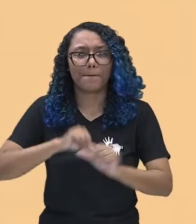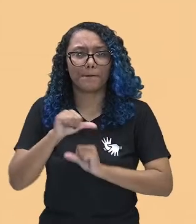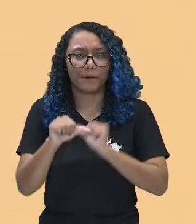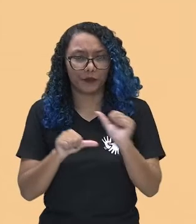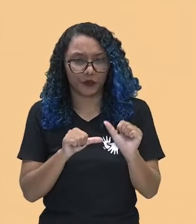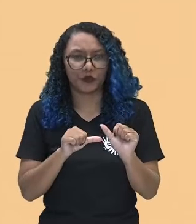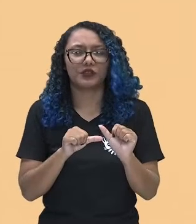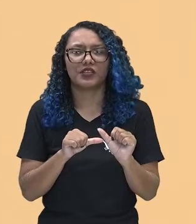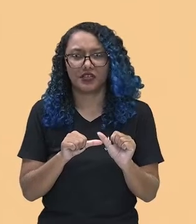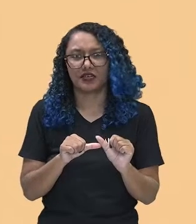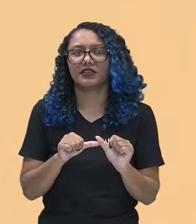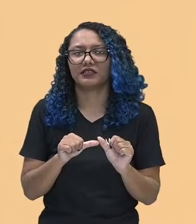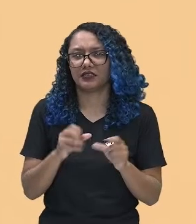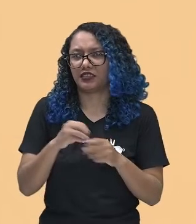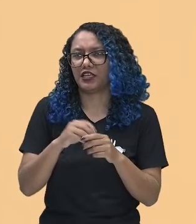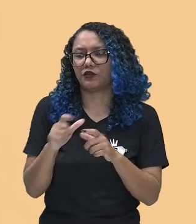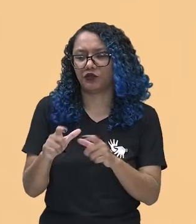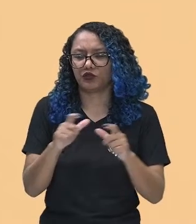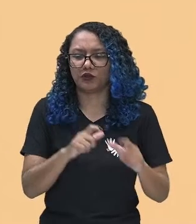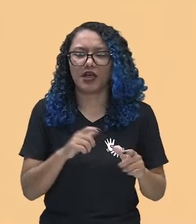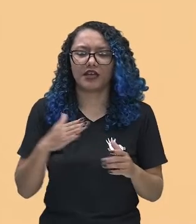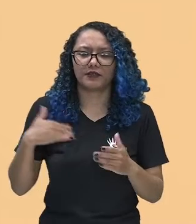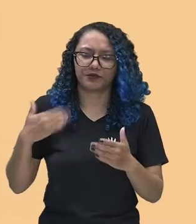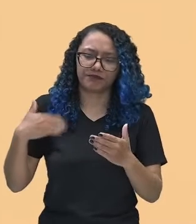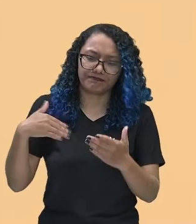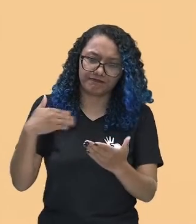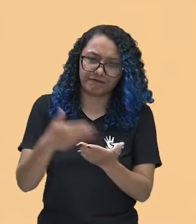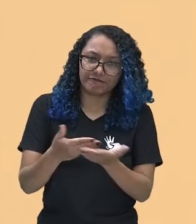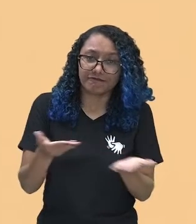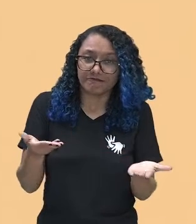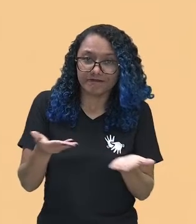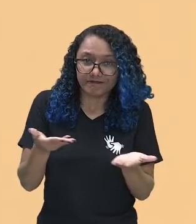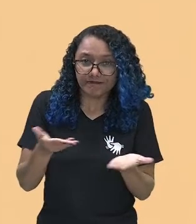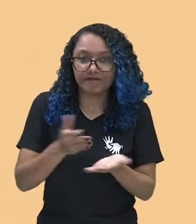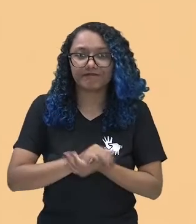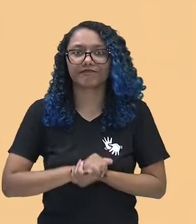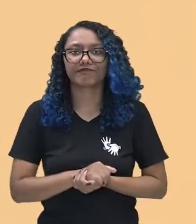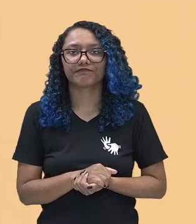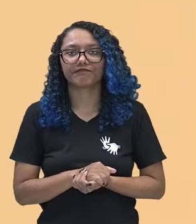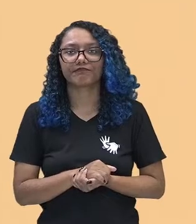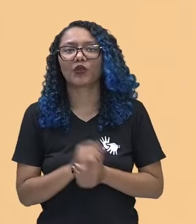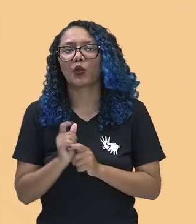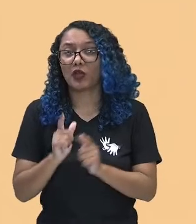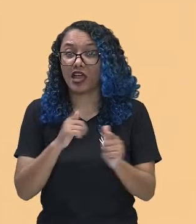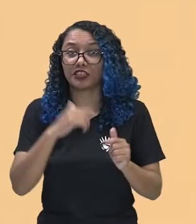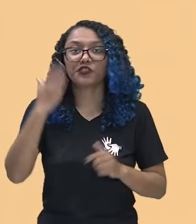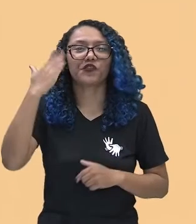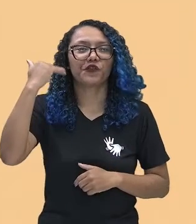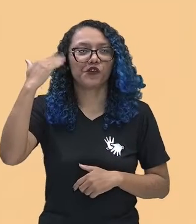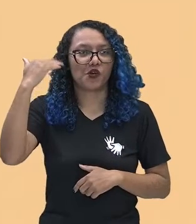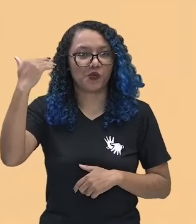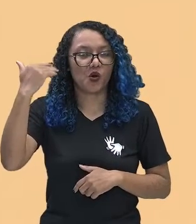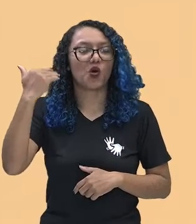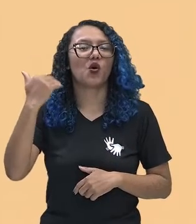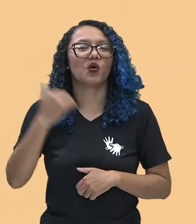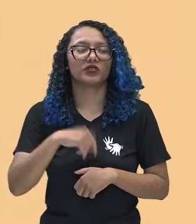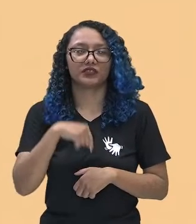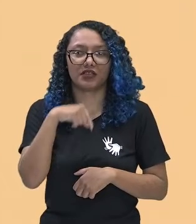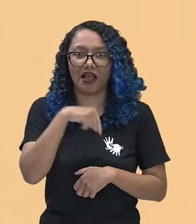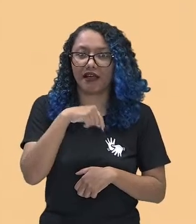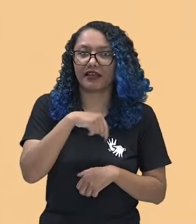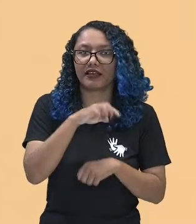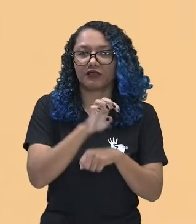aí ao longo dos anos, né? Então, pontos turísticos bastante conhecidos, tanto aqui no nosso